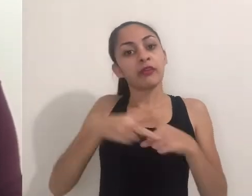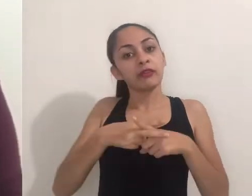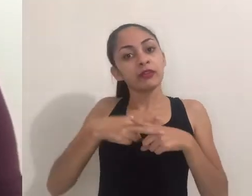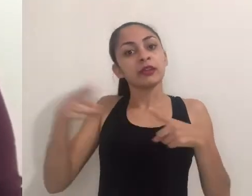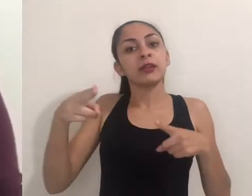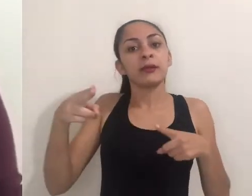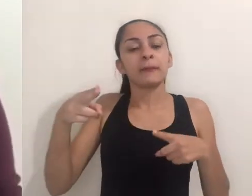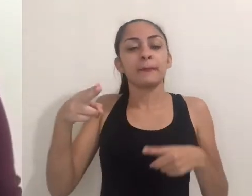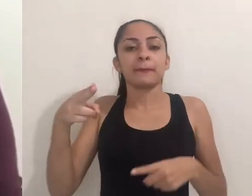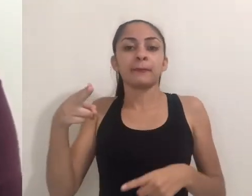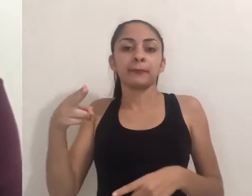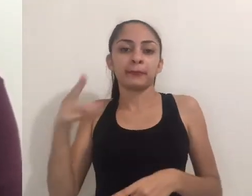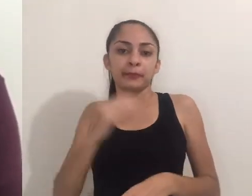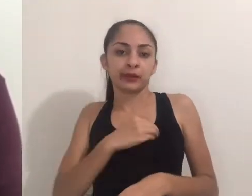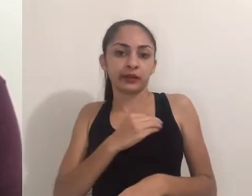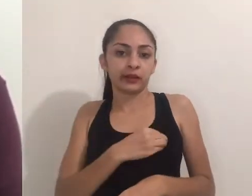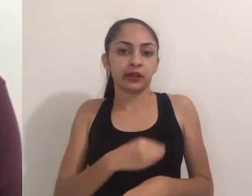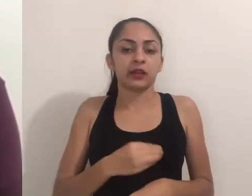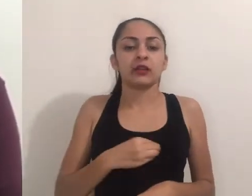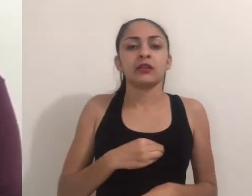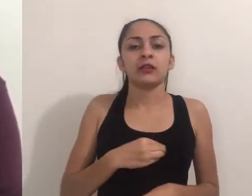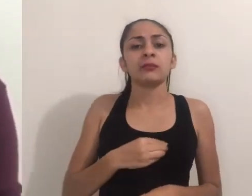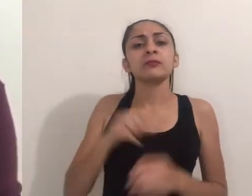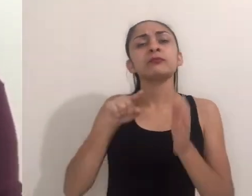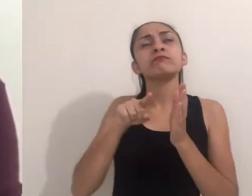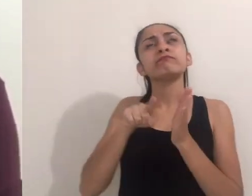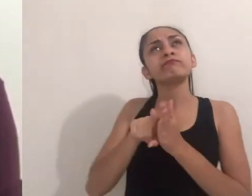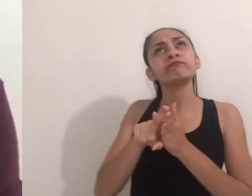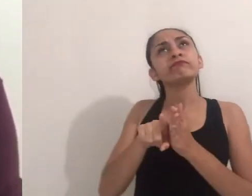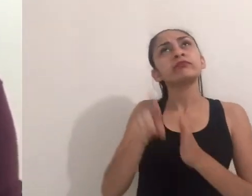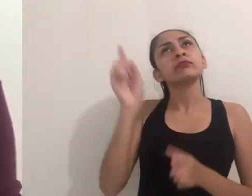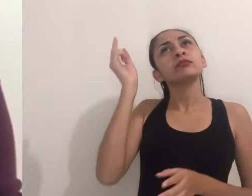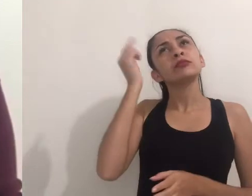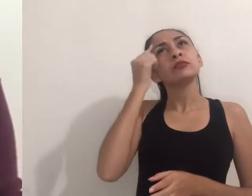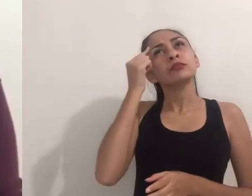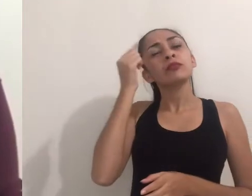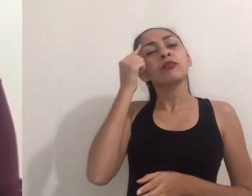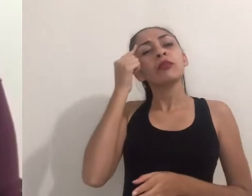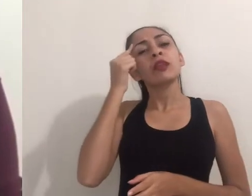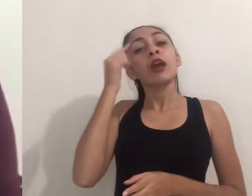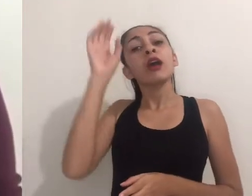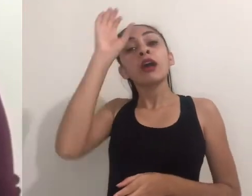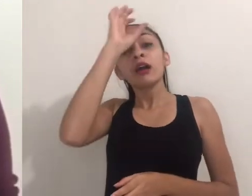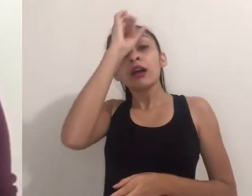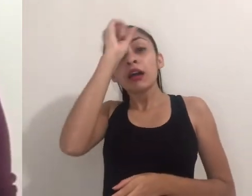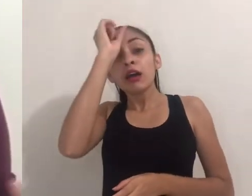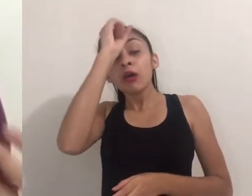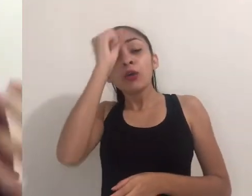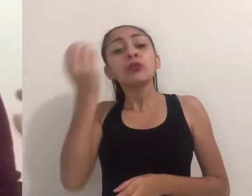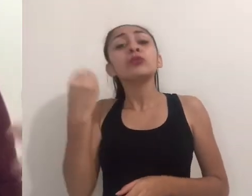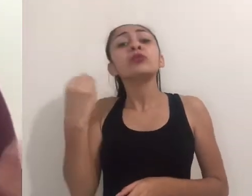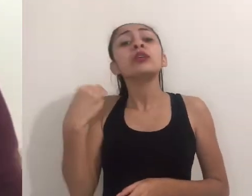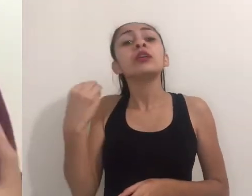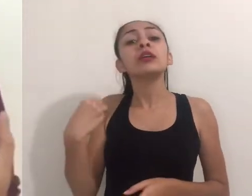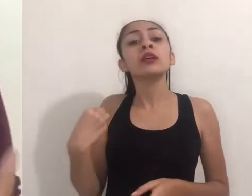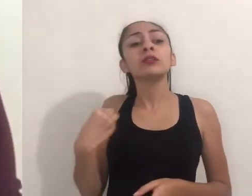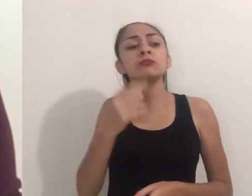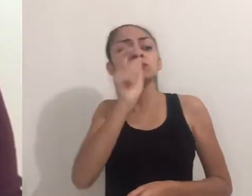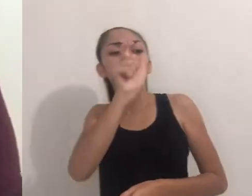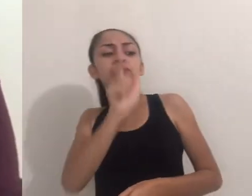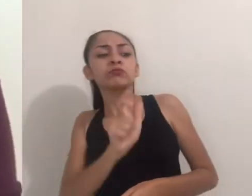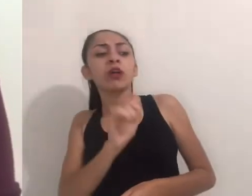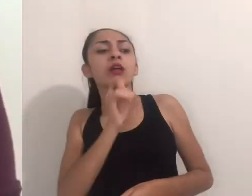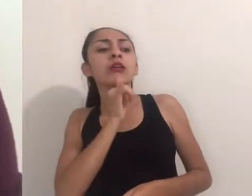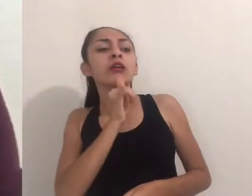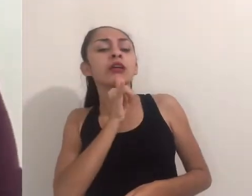sobre isso, né? O que é que a gente aprende com essa passagem? O que é que a gente aprende com a ação de Eva? Eva viu